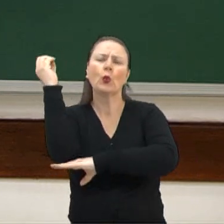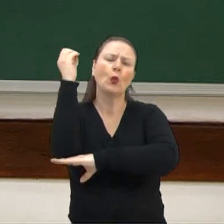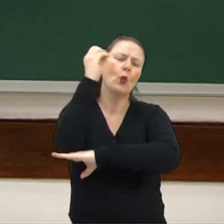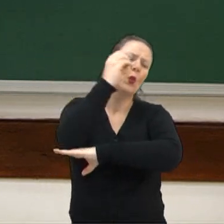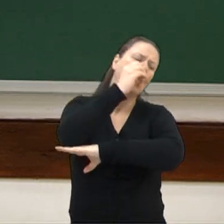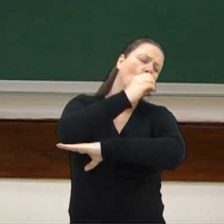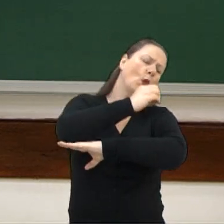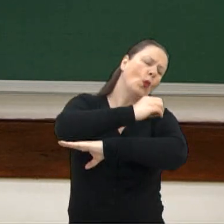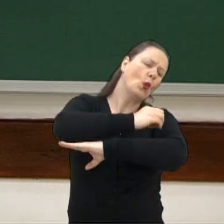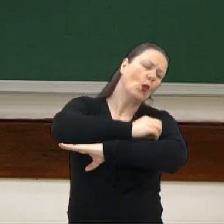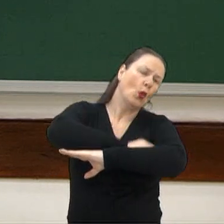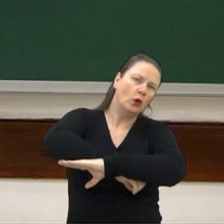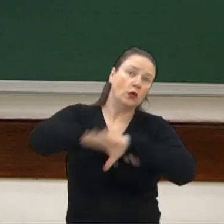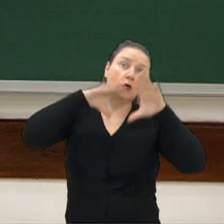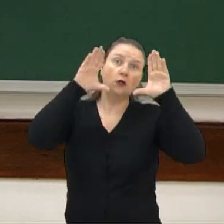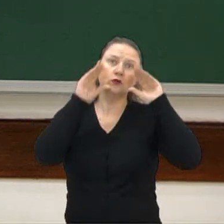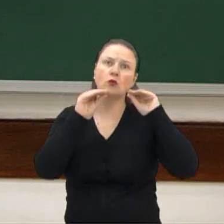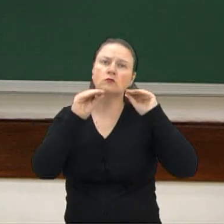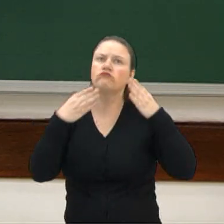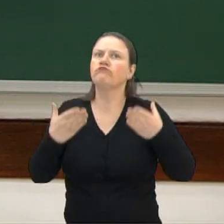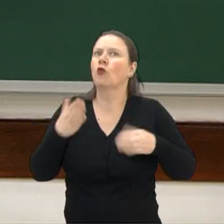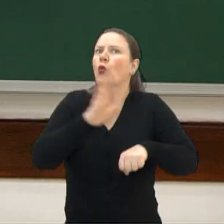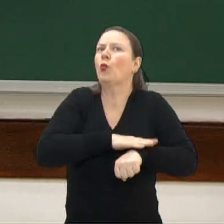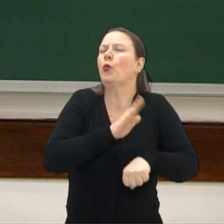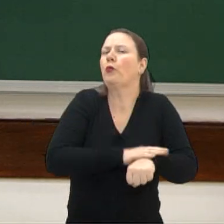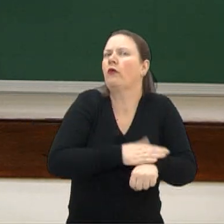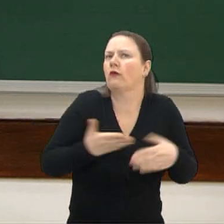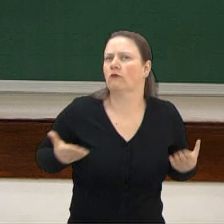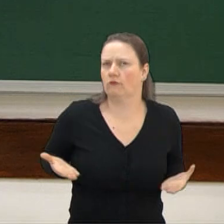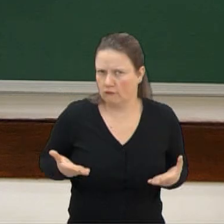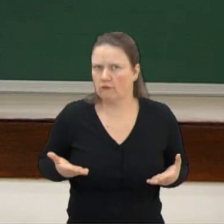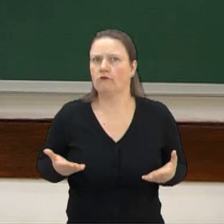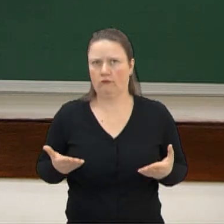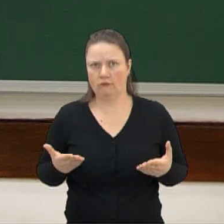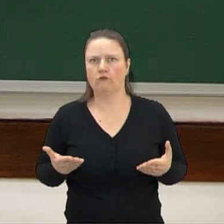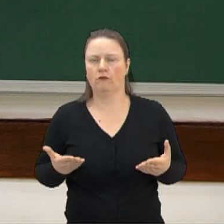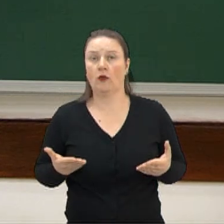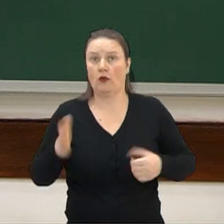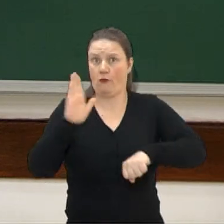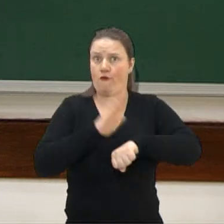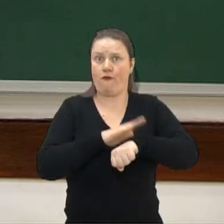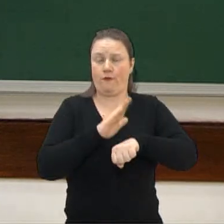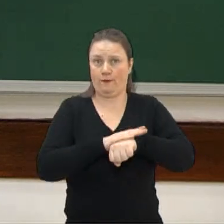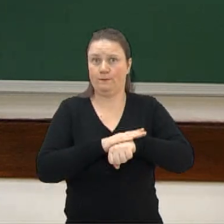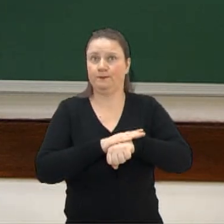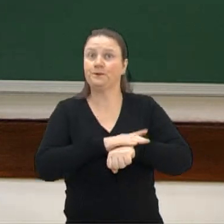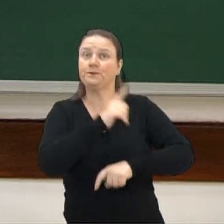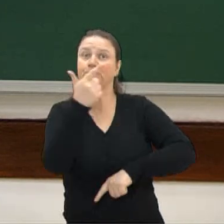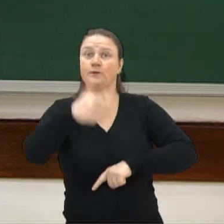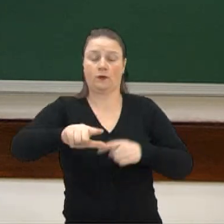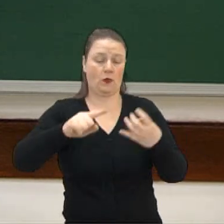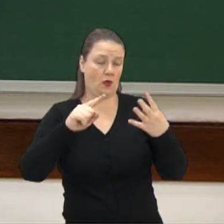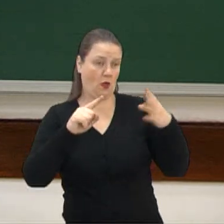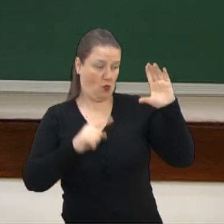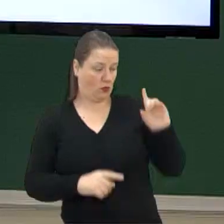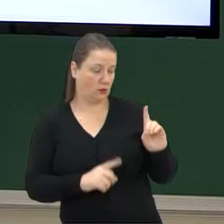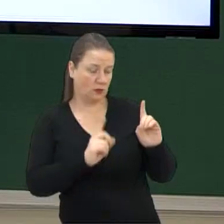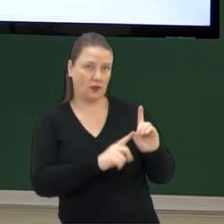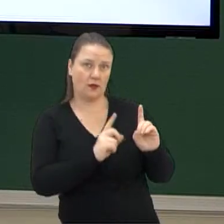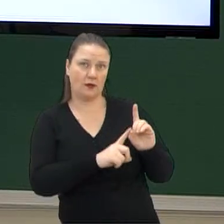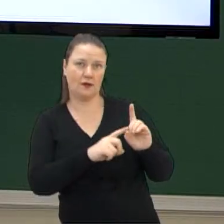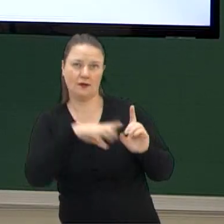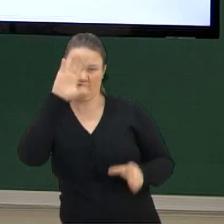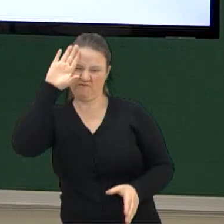tempo, um período de tempo. Então, eu tenho ali uma circunstância de tempo. E depois, o